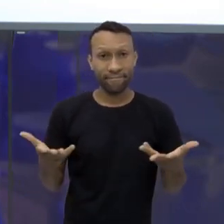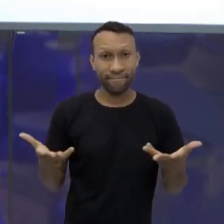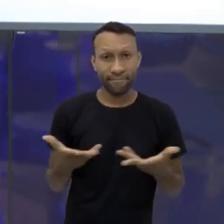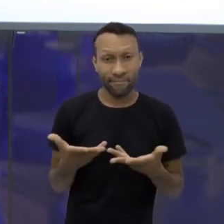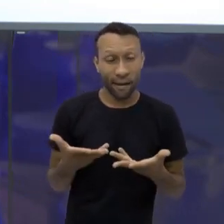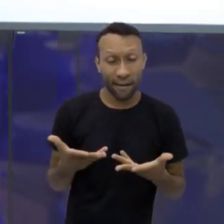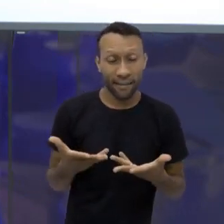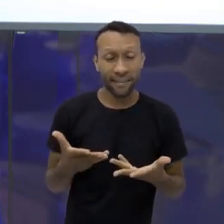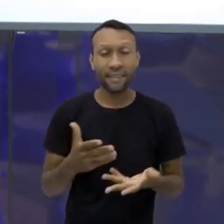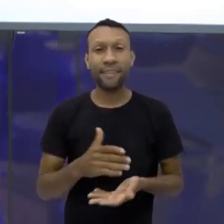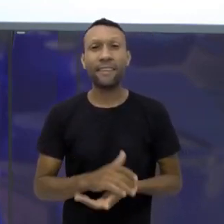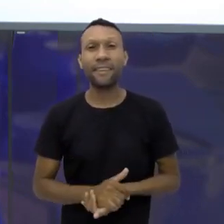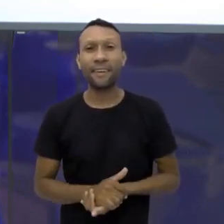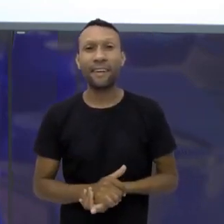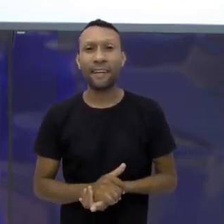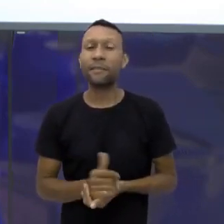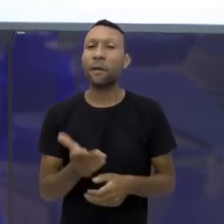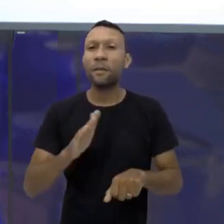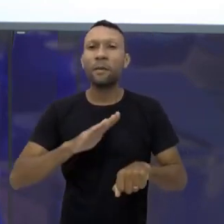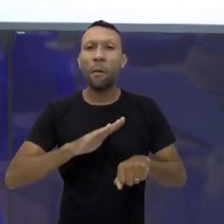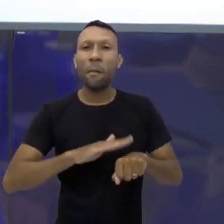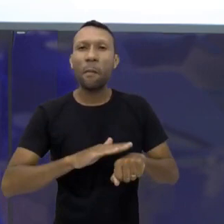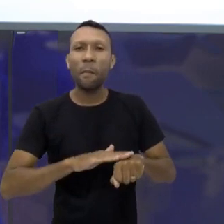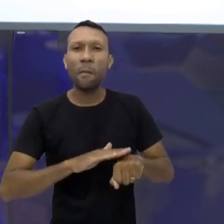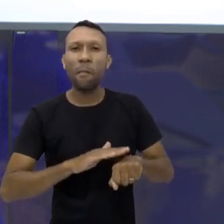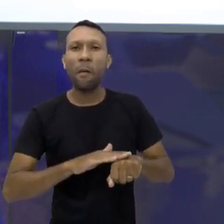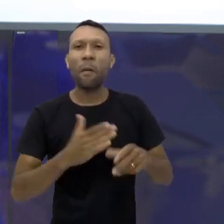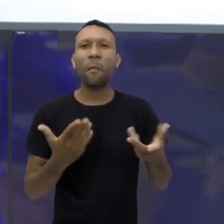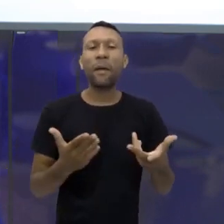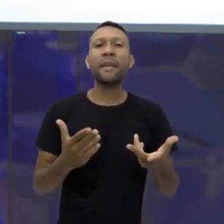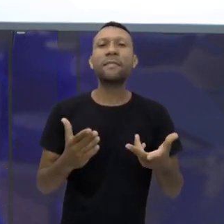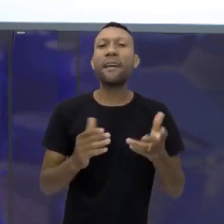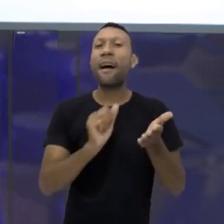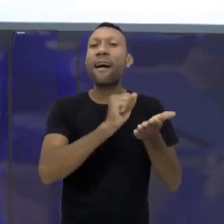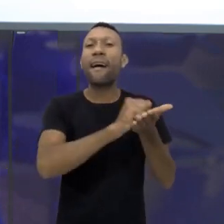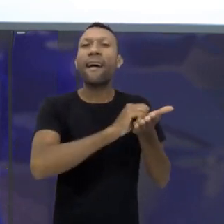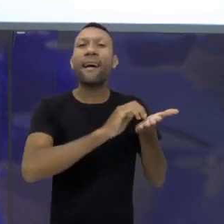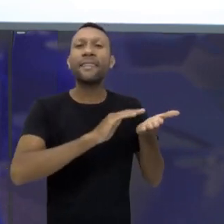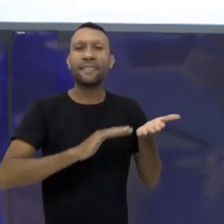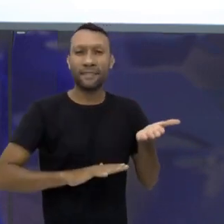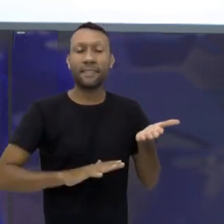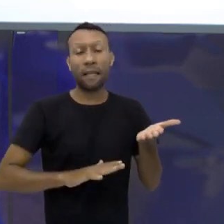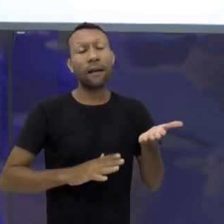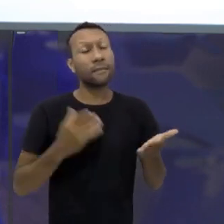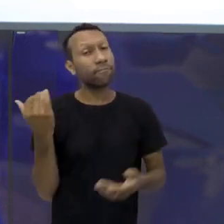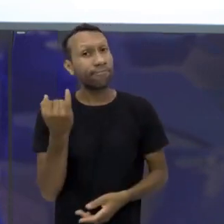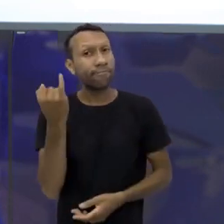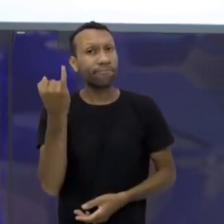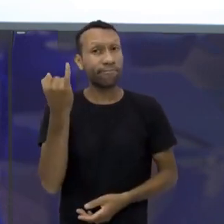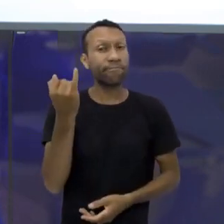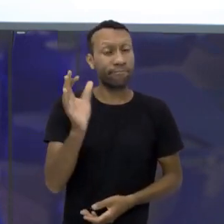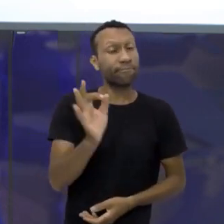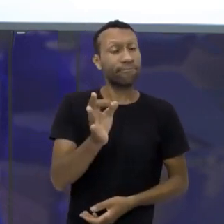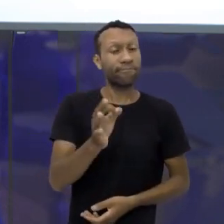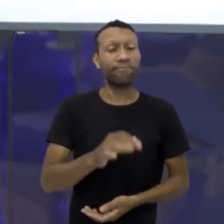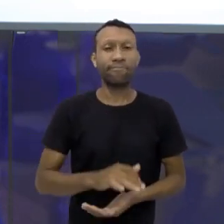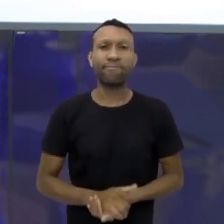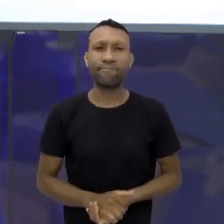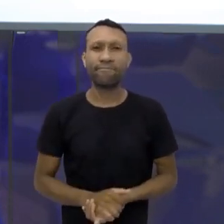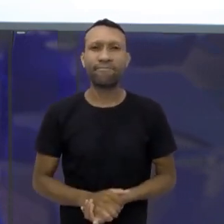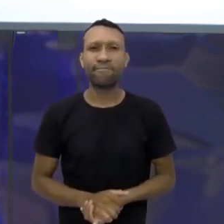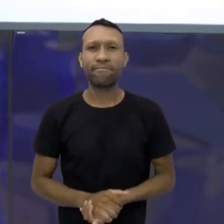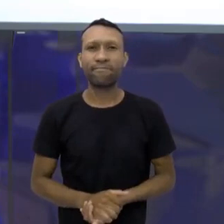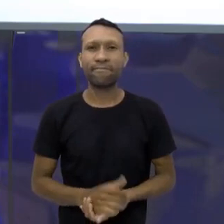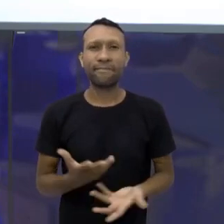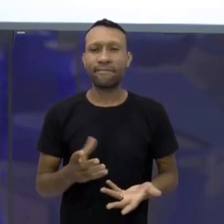para mais um momento, né, que são os momentos importantíssimos, que é da atividade,